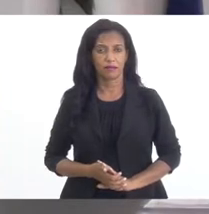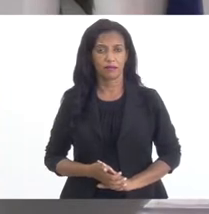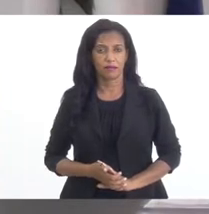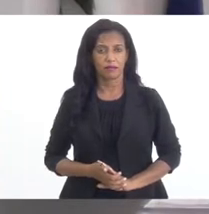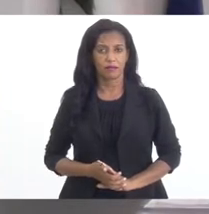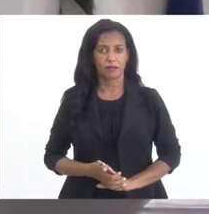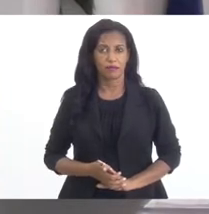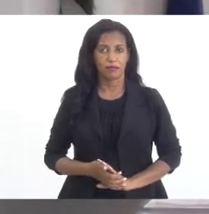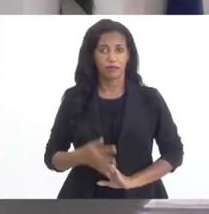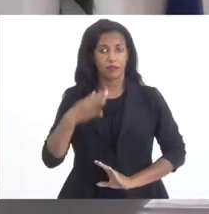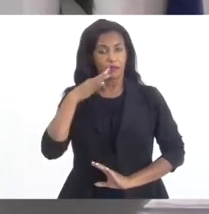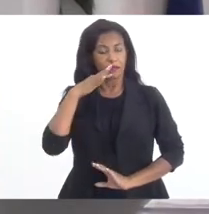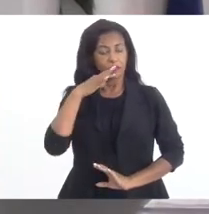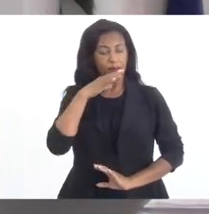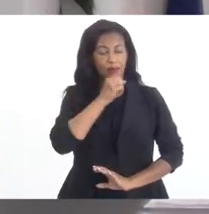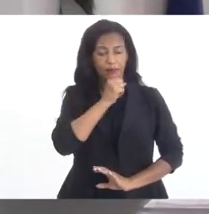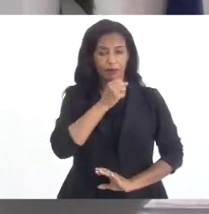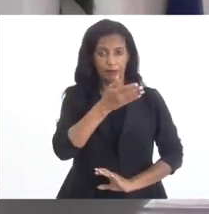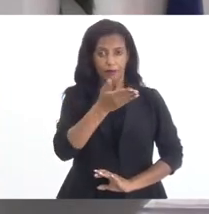Percebam que,